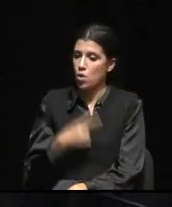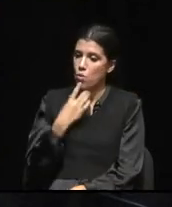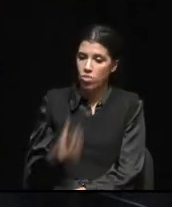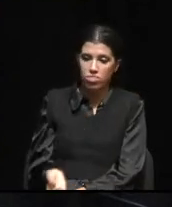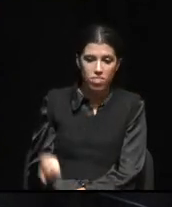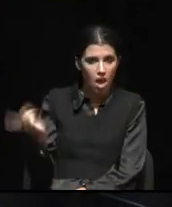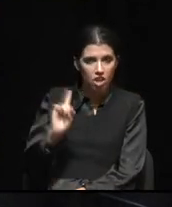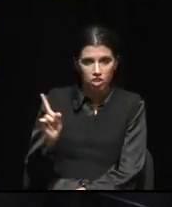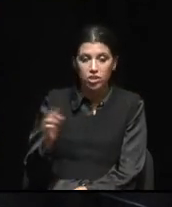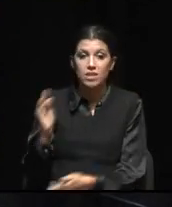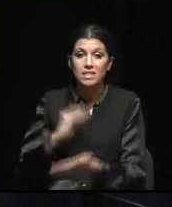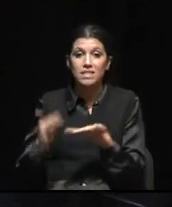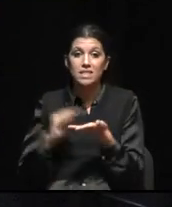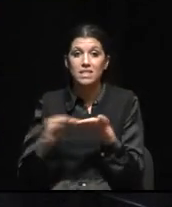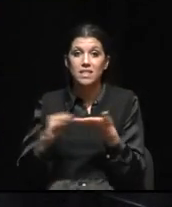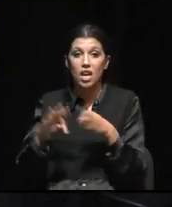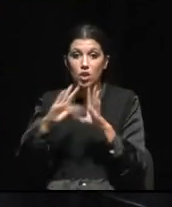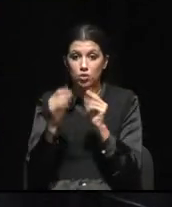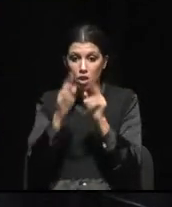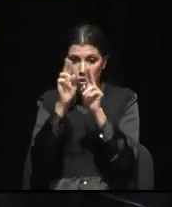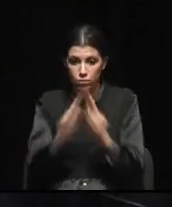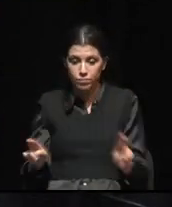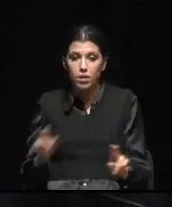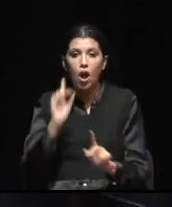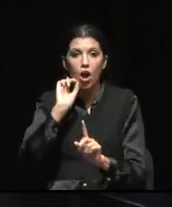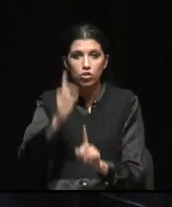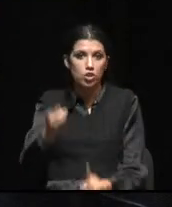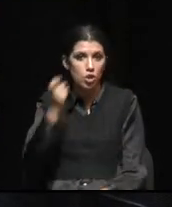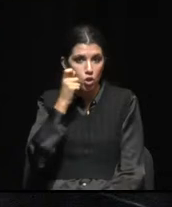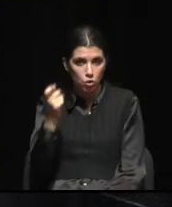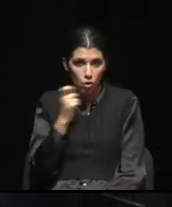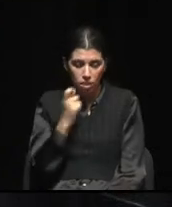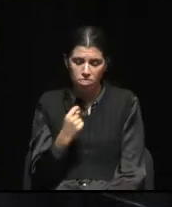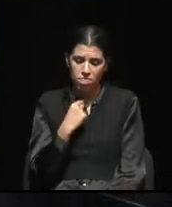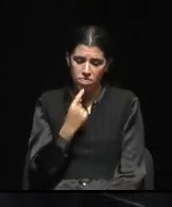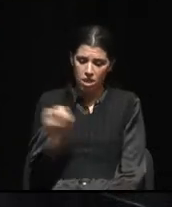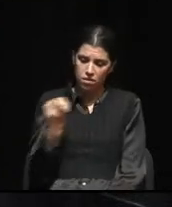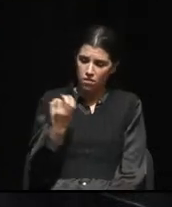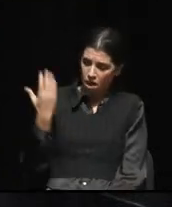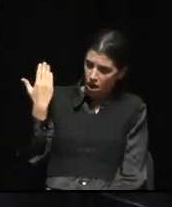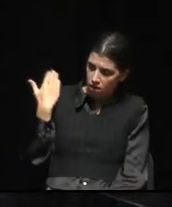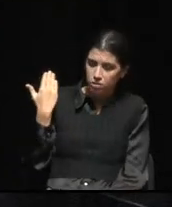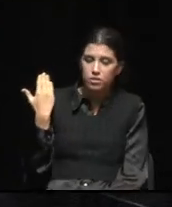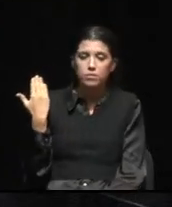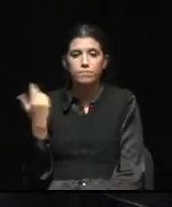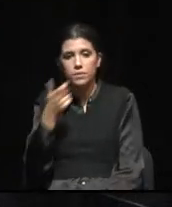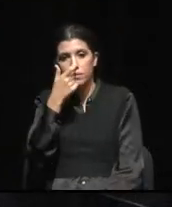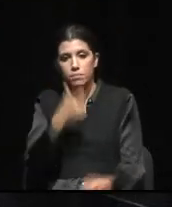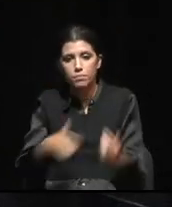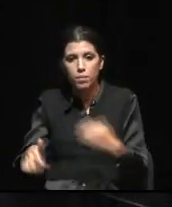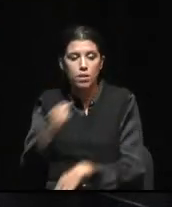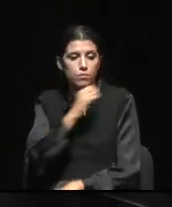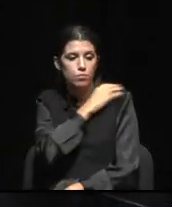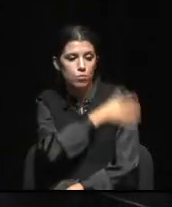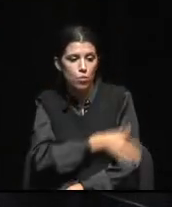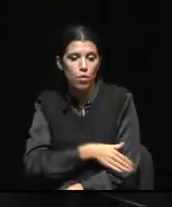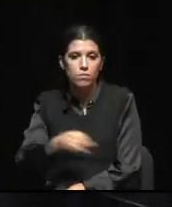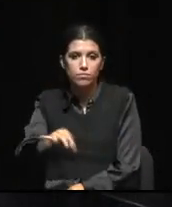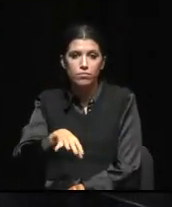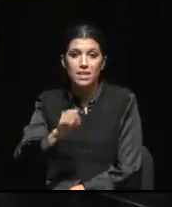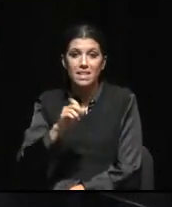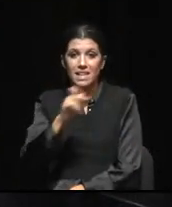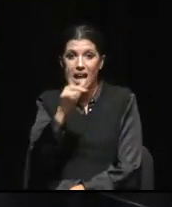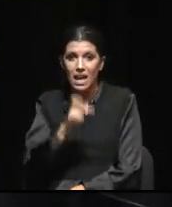secretário Geral das Nações Unidas António Guterres afirmou há alguns dias que os palestinianos em Gaza estão a